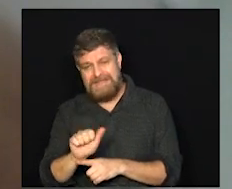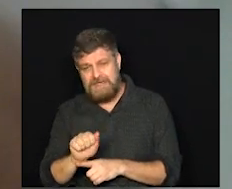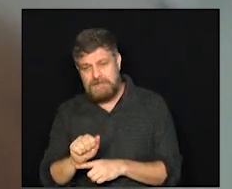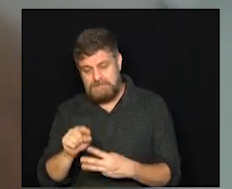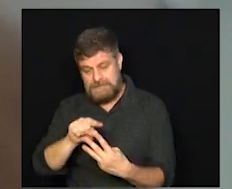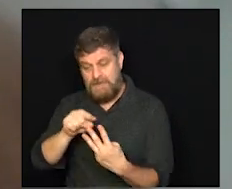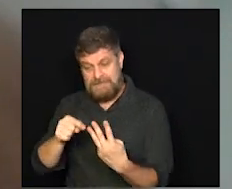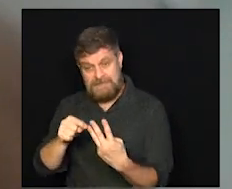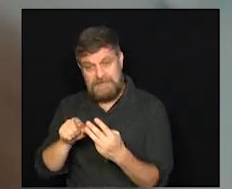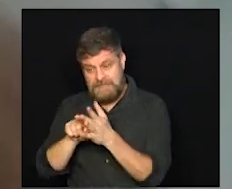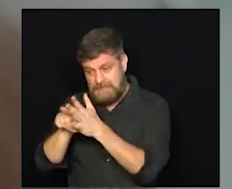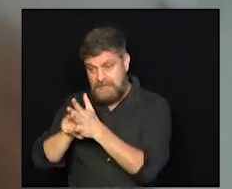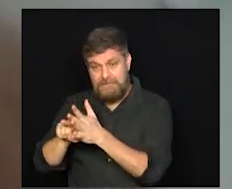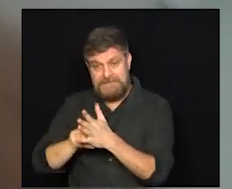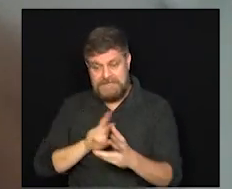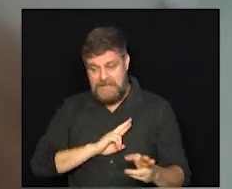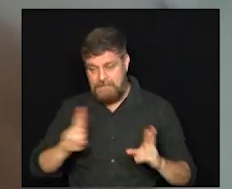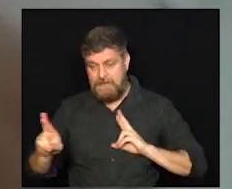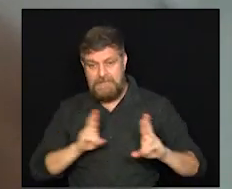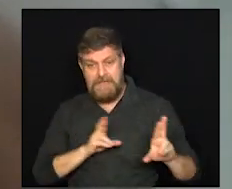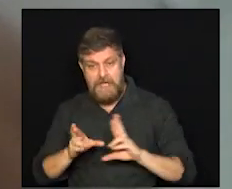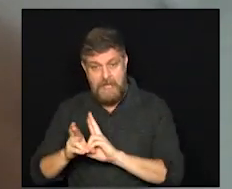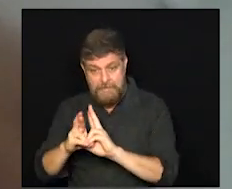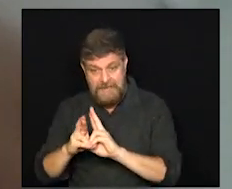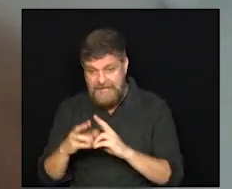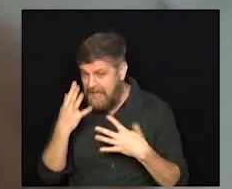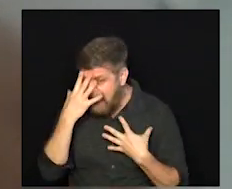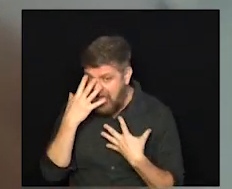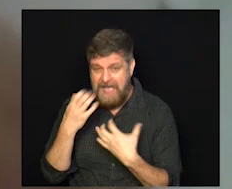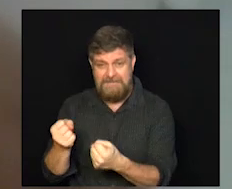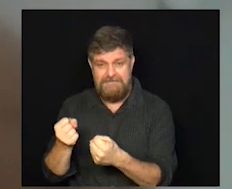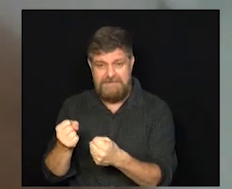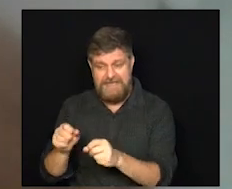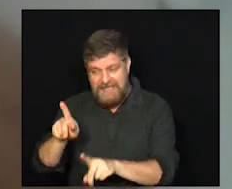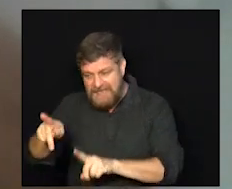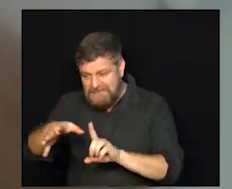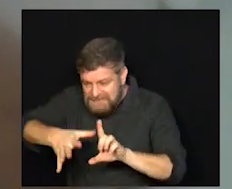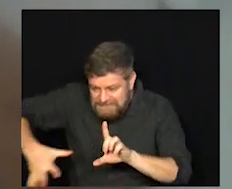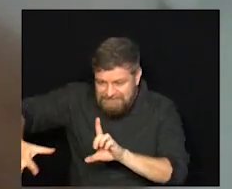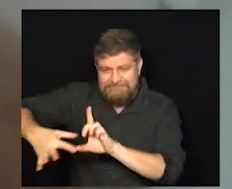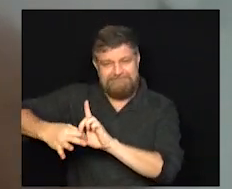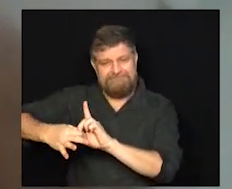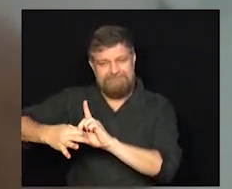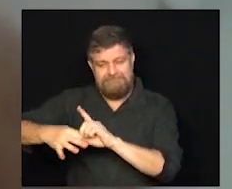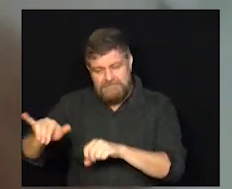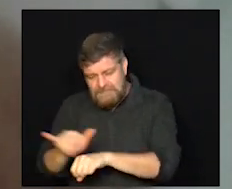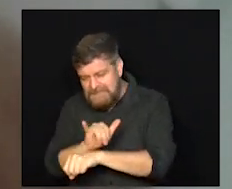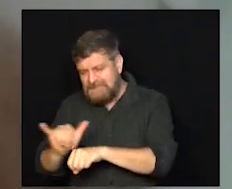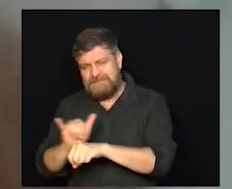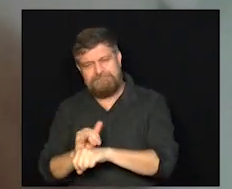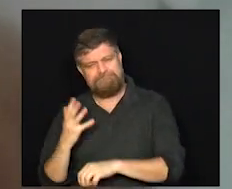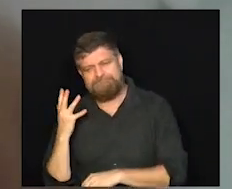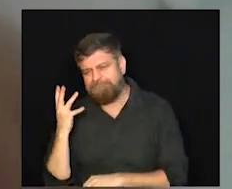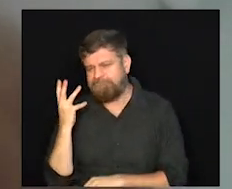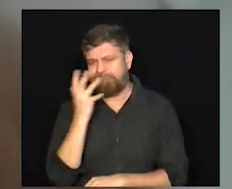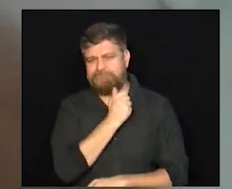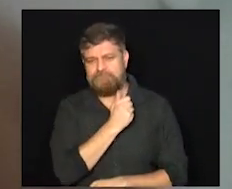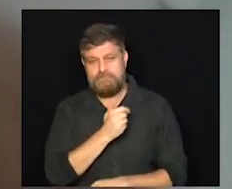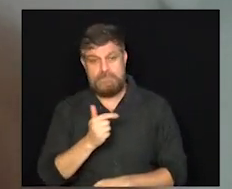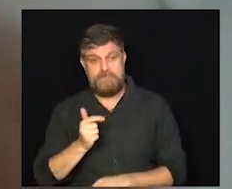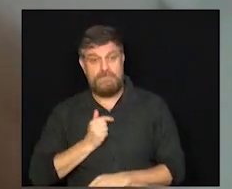muito interessante, porque o que nos une é a fé e as pessoas. Então, isso tem feito um caminho muito bonito. Eu tenho tido